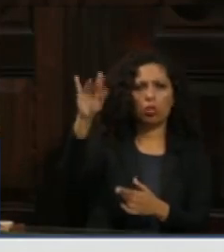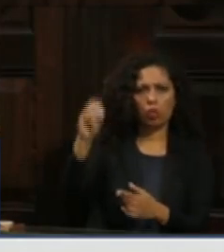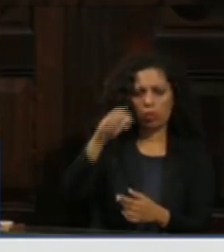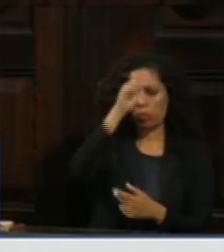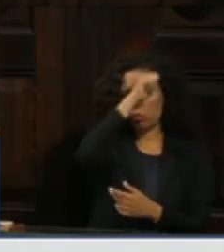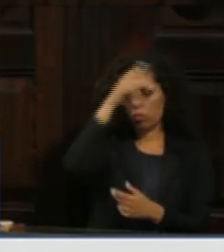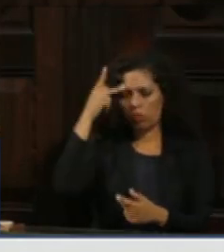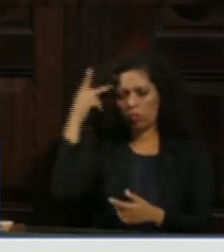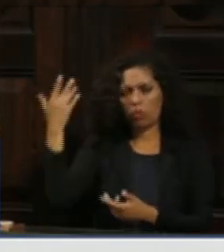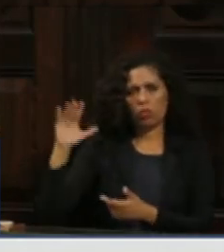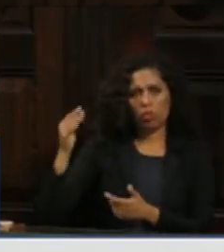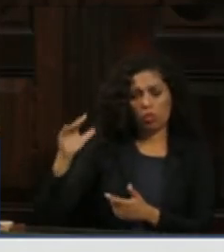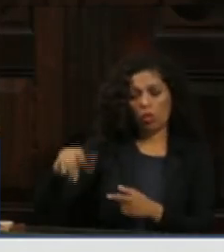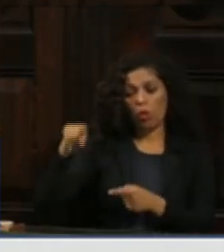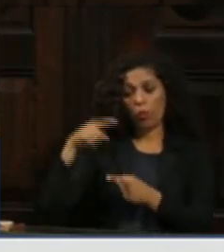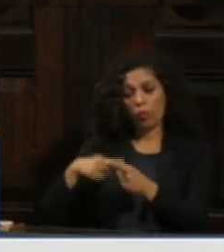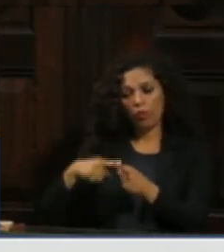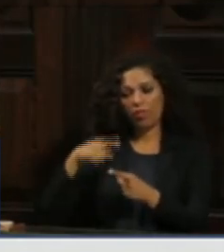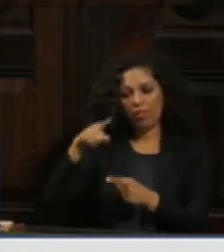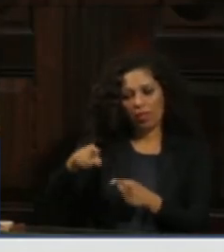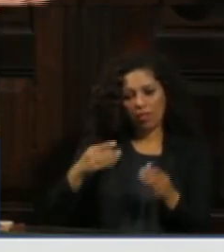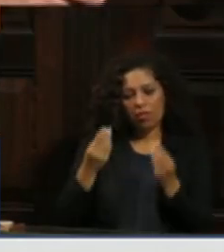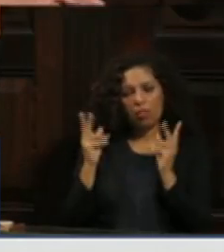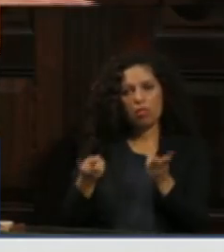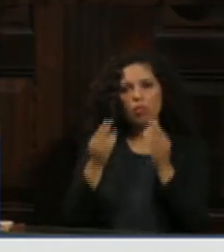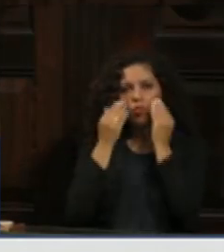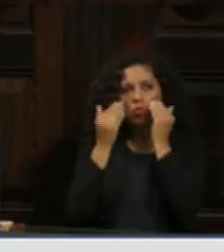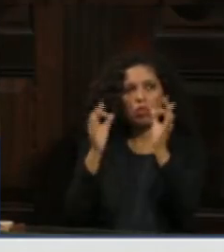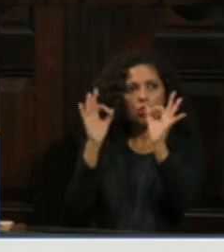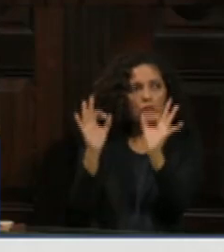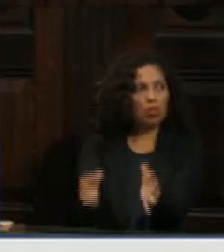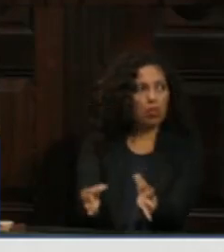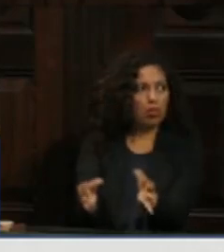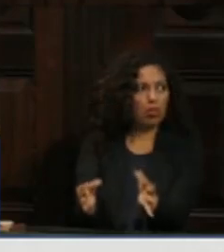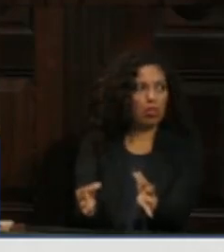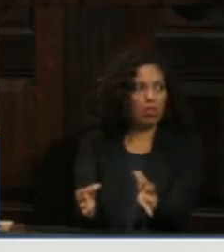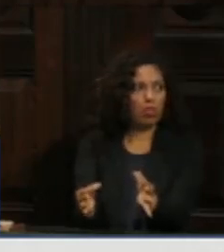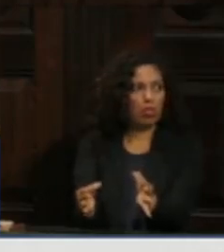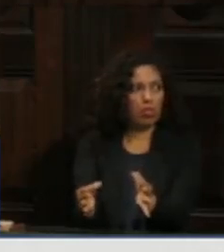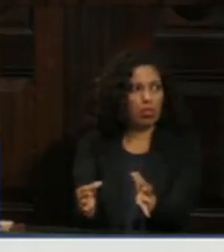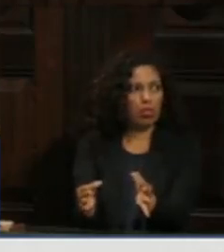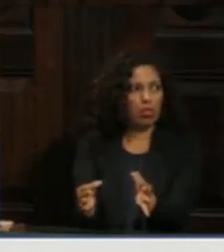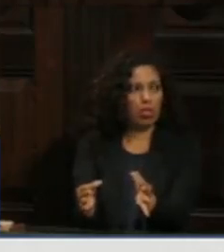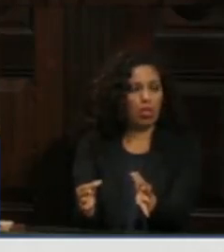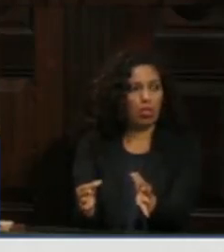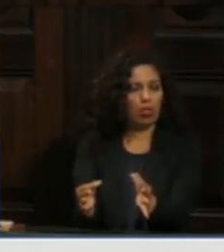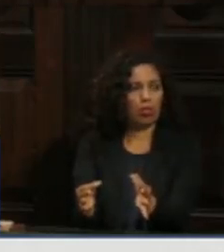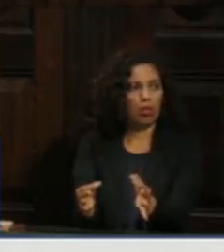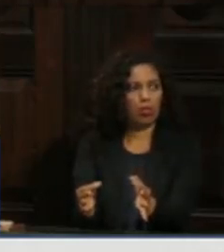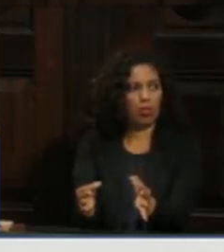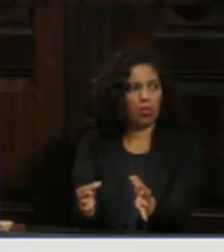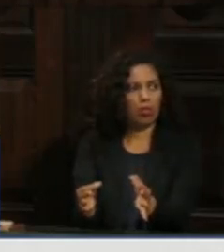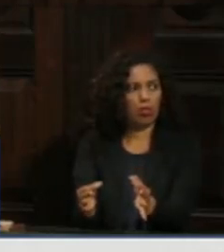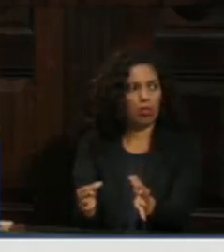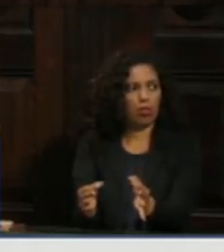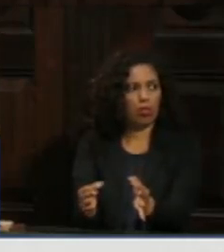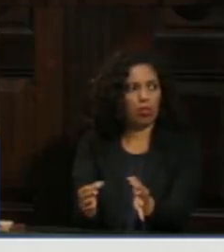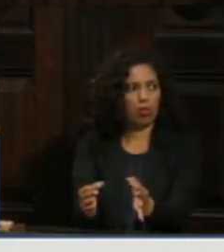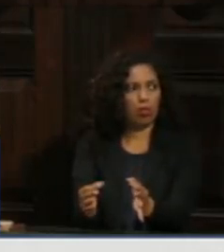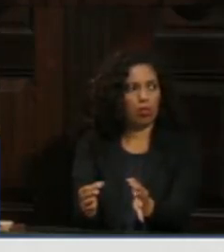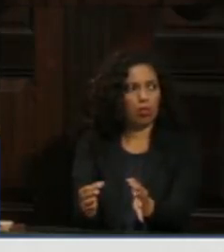Eu tenho certeza que o prefeito Rodrigo Neves vai saber explicar, no devido tempo da justiça, saber explicar.